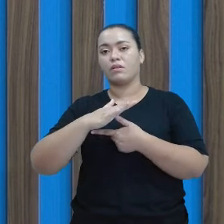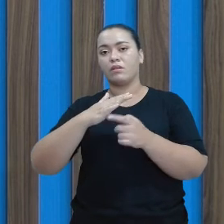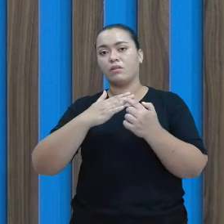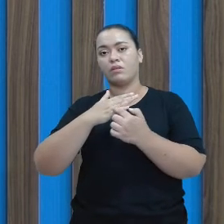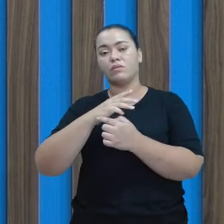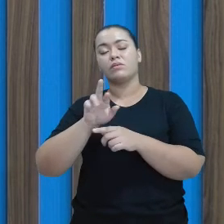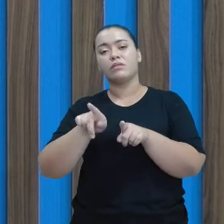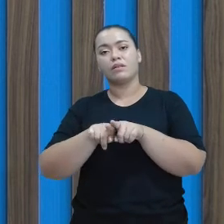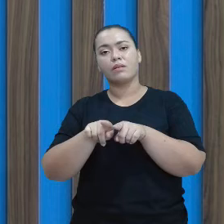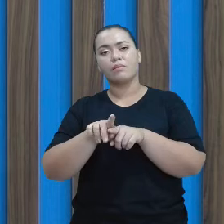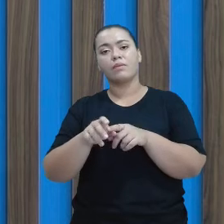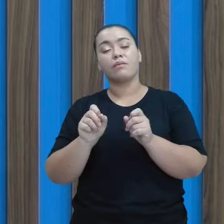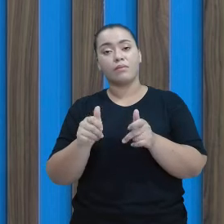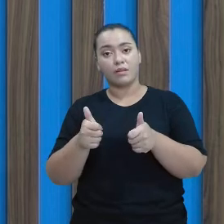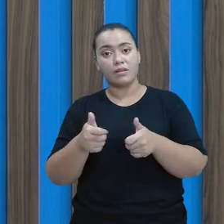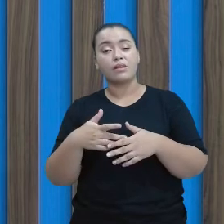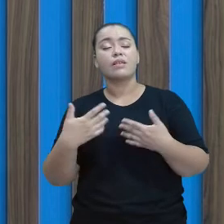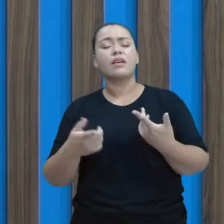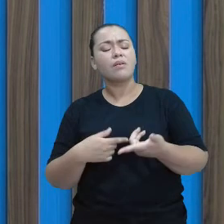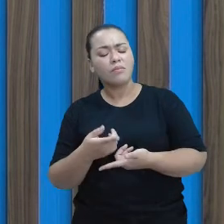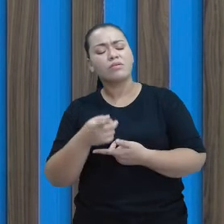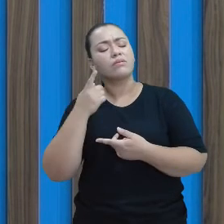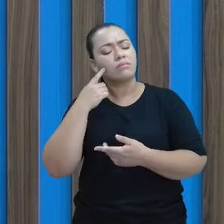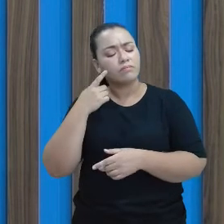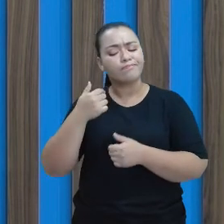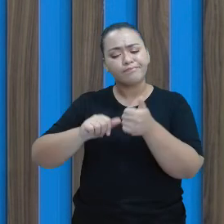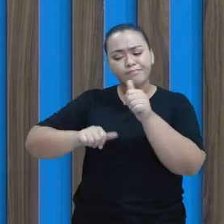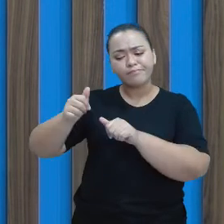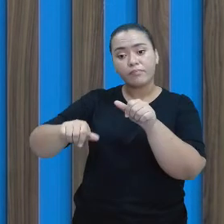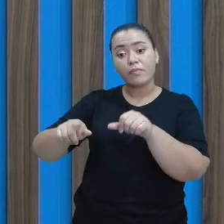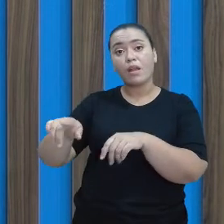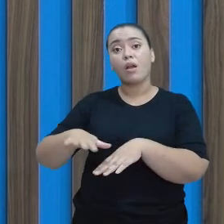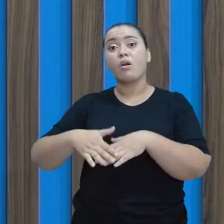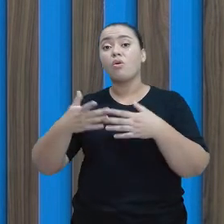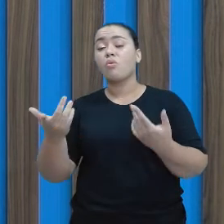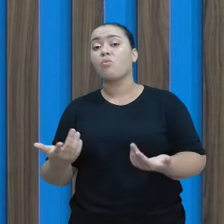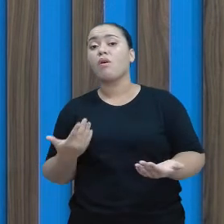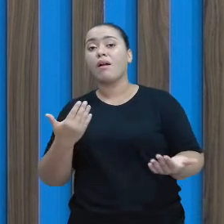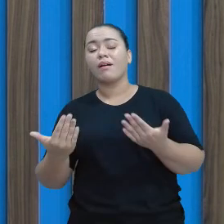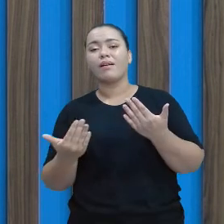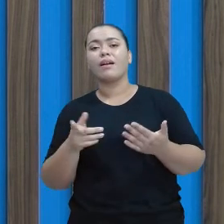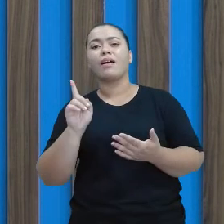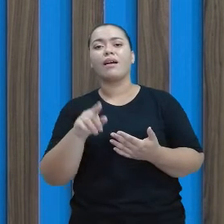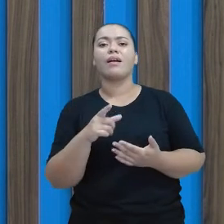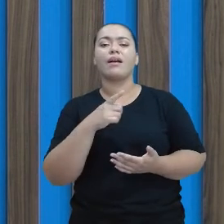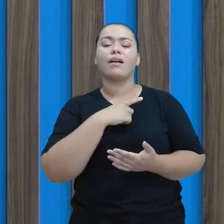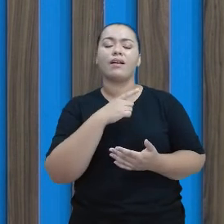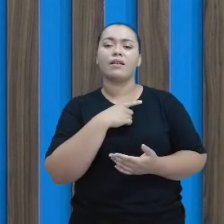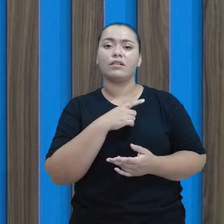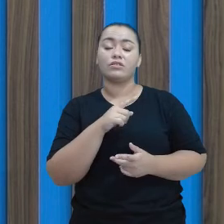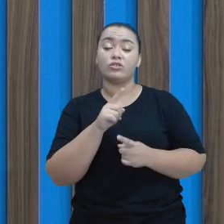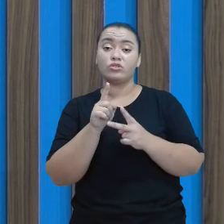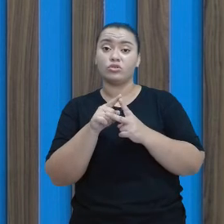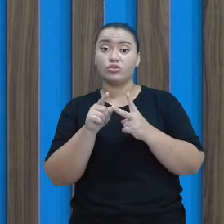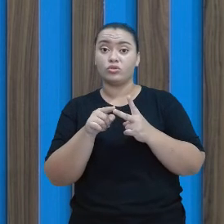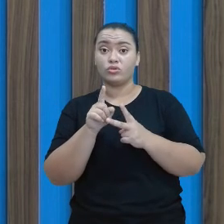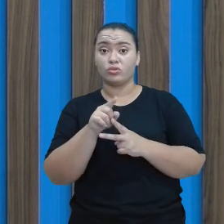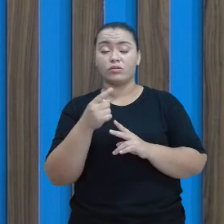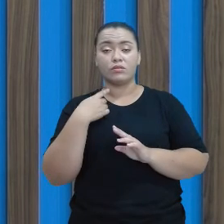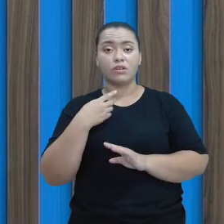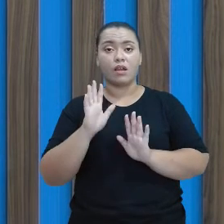ter que analisar e verificar e saber qual é a razão que envolve esses dois lados que